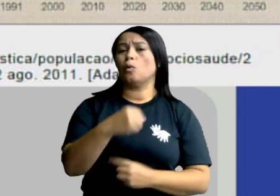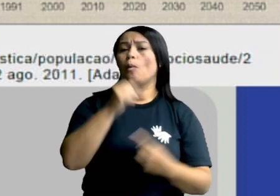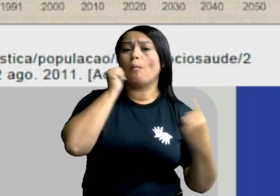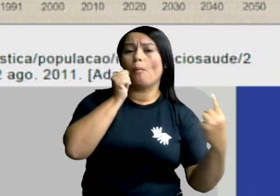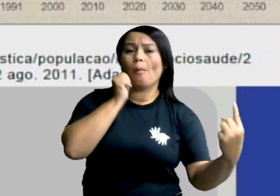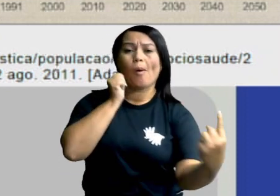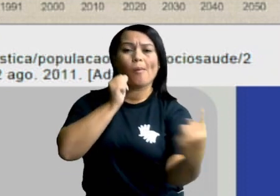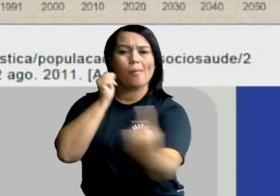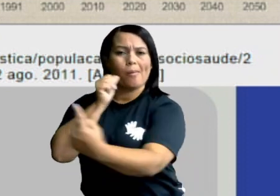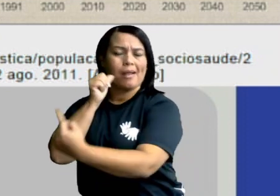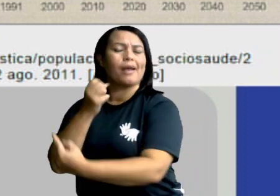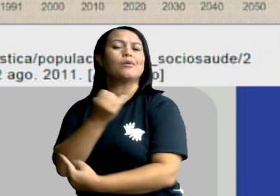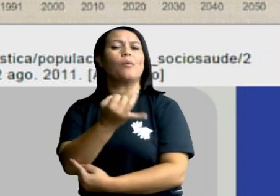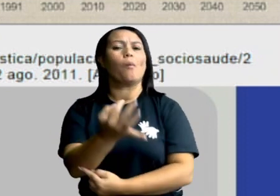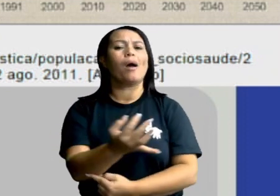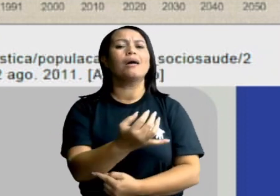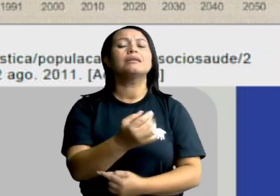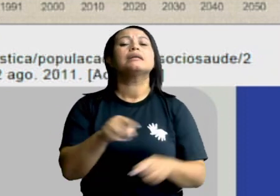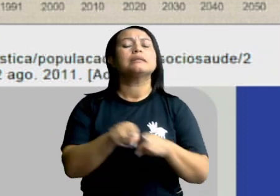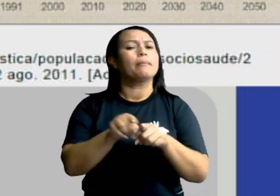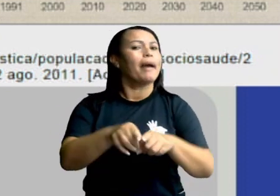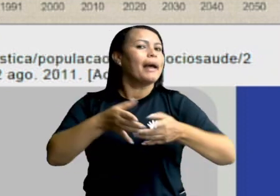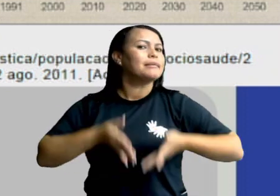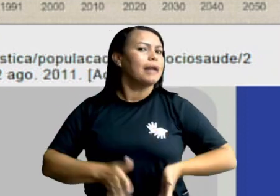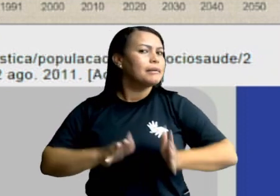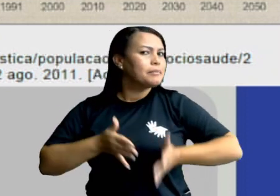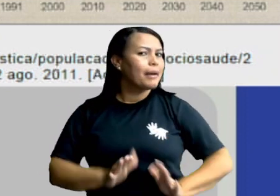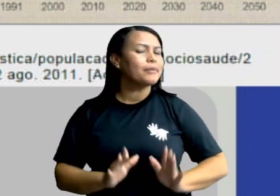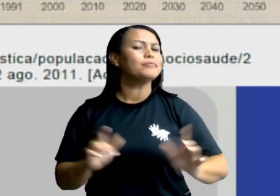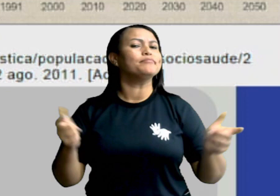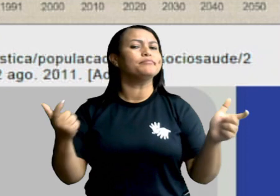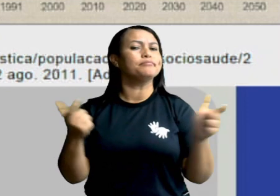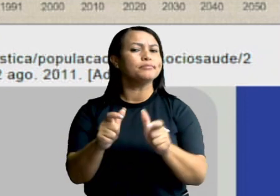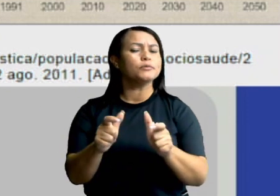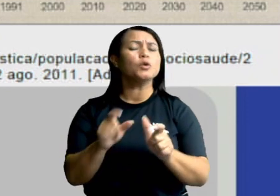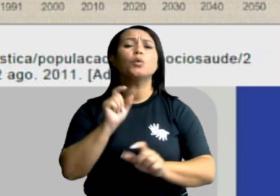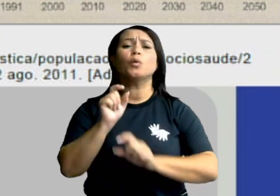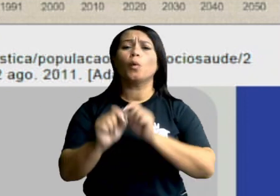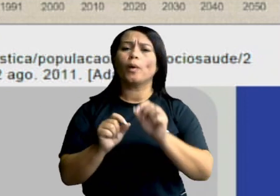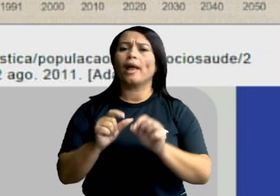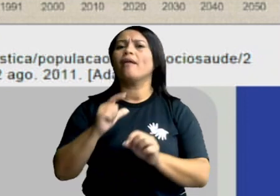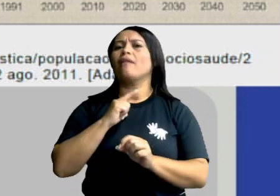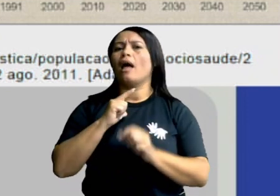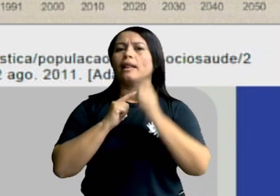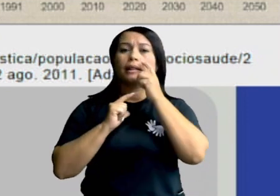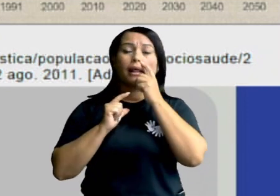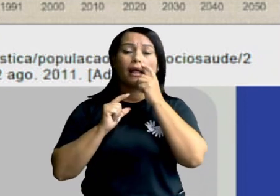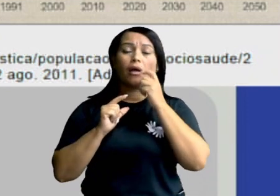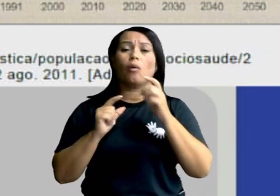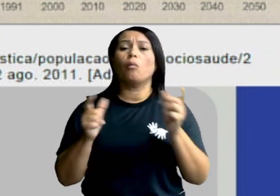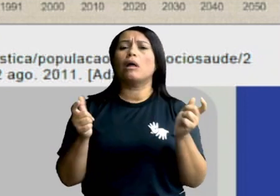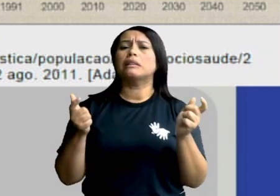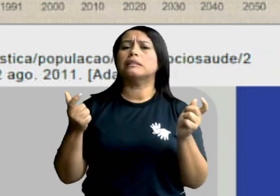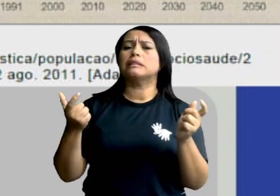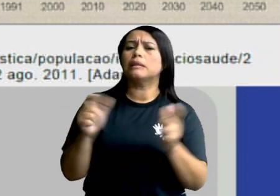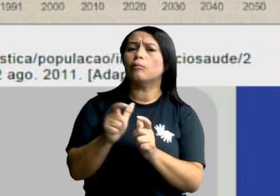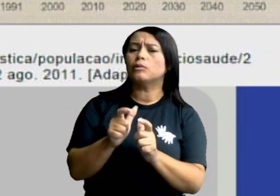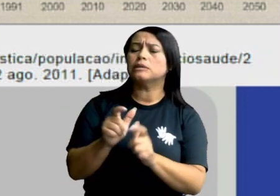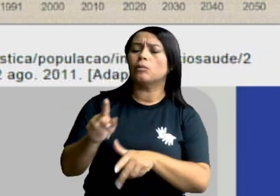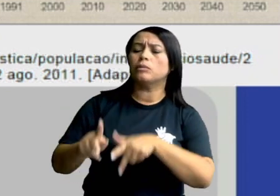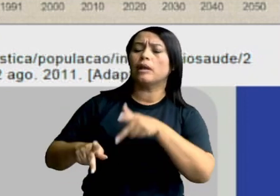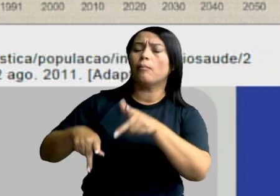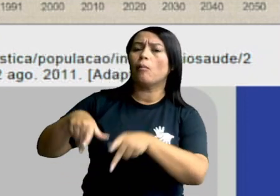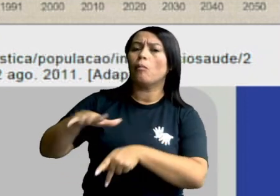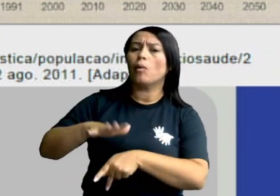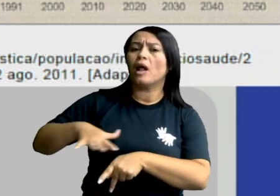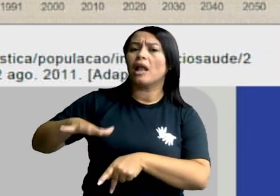E também, logicamente, a natalidade. E isso faz com que haja uma redução, né, na população